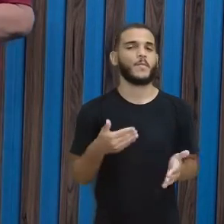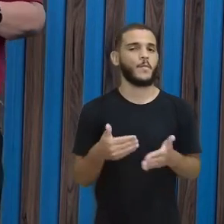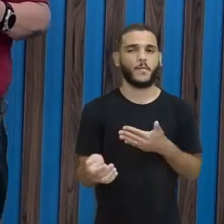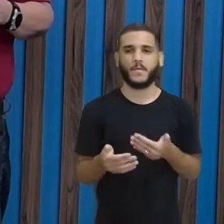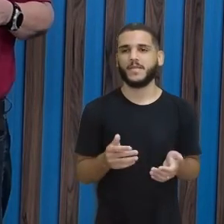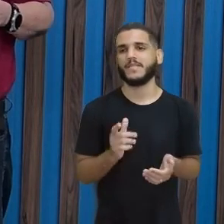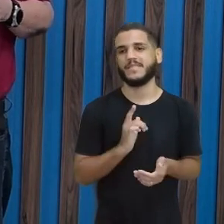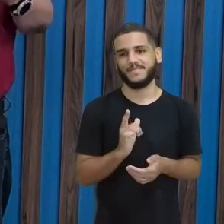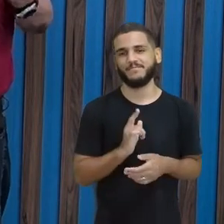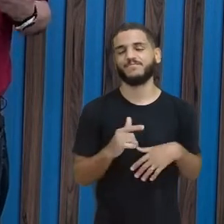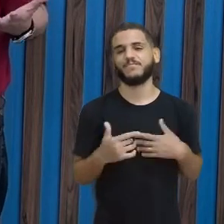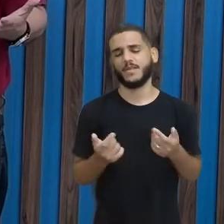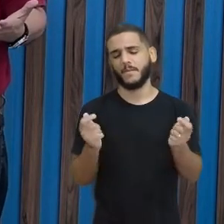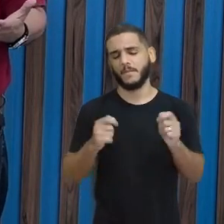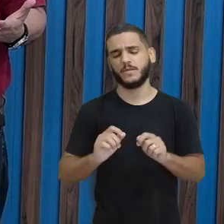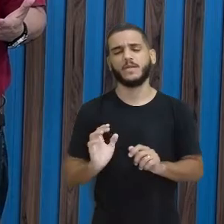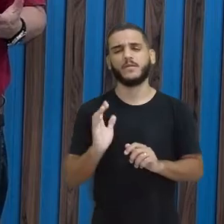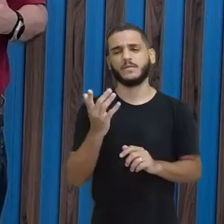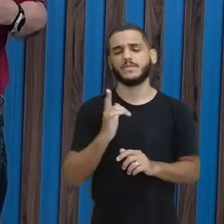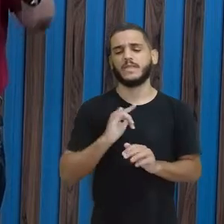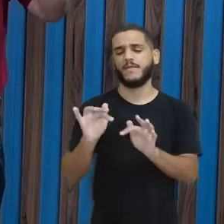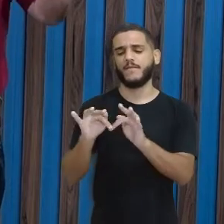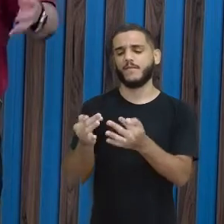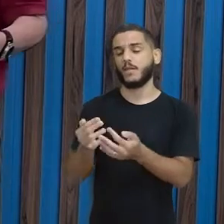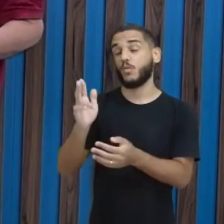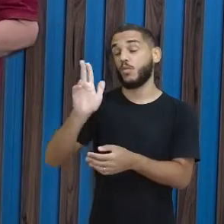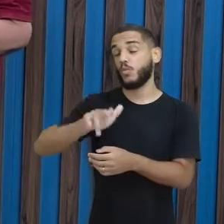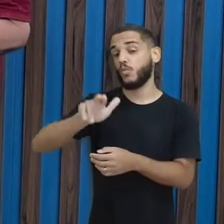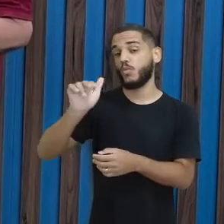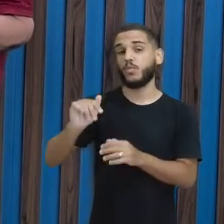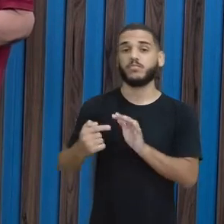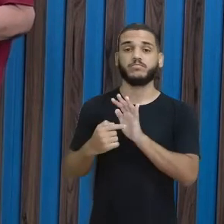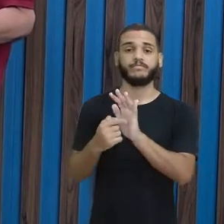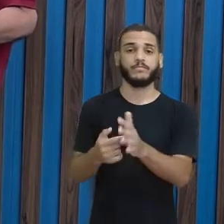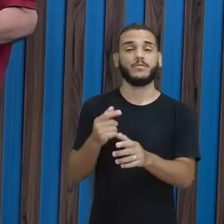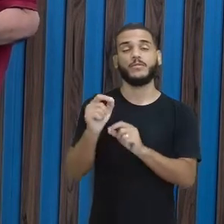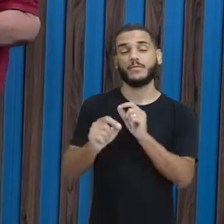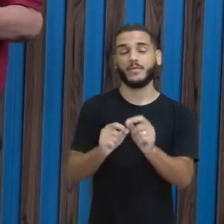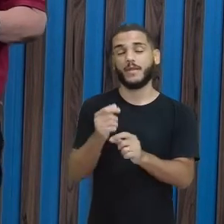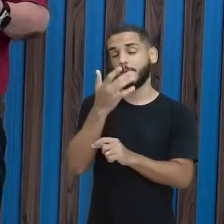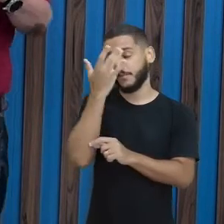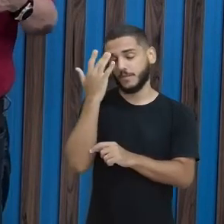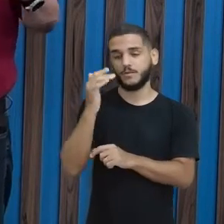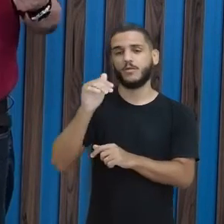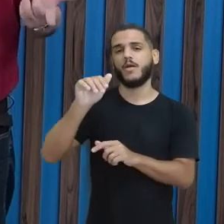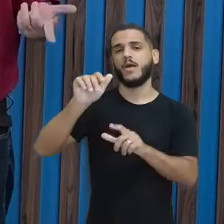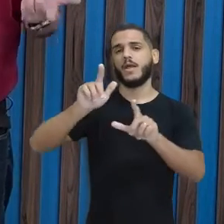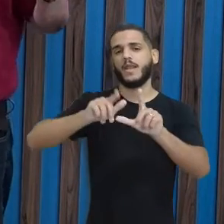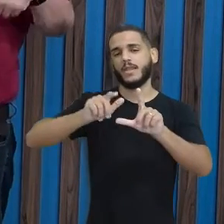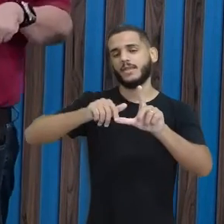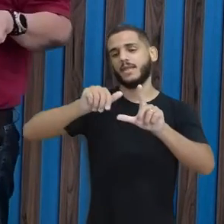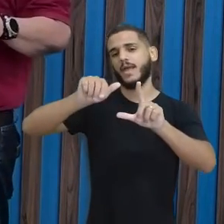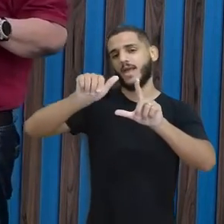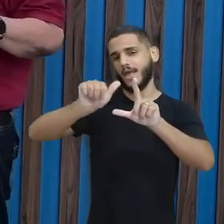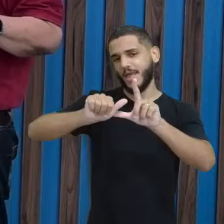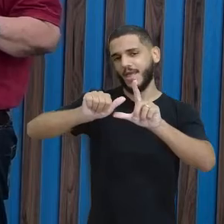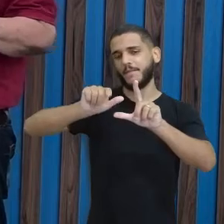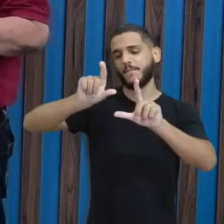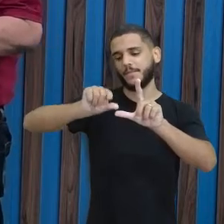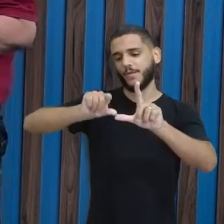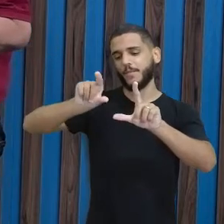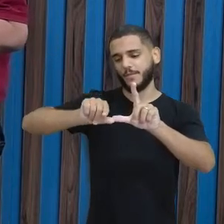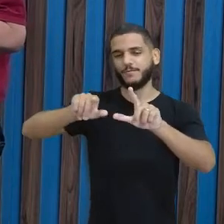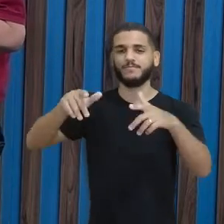tipos. Pode acontecer que em determinada família nunca apareça ninguém azinho. Porém, matematicamente, ela teria essa chance,